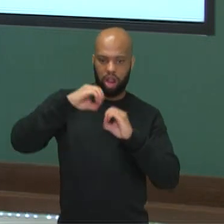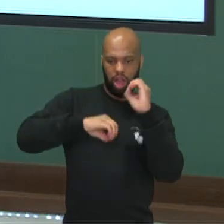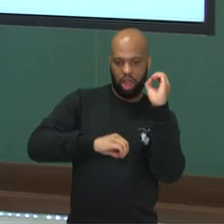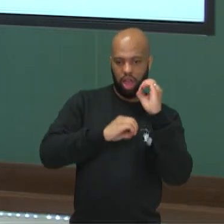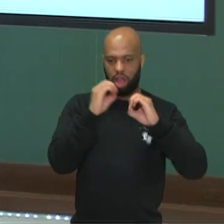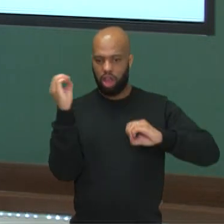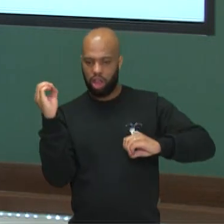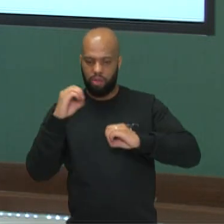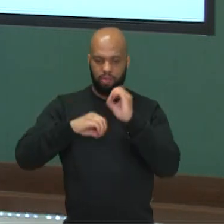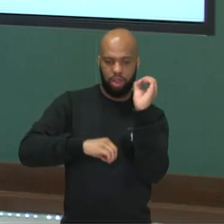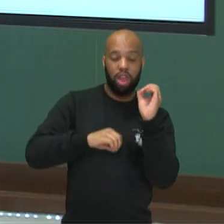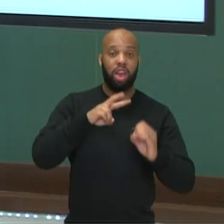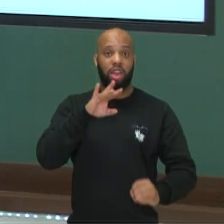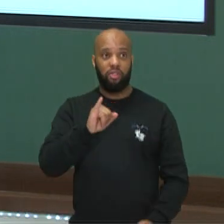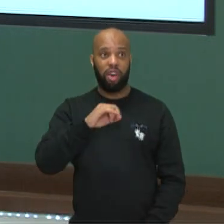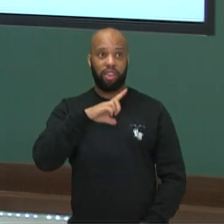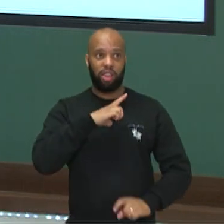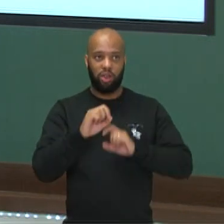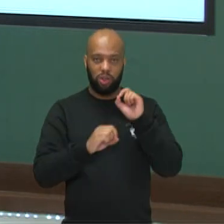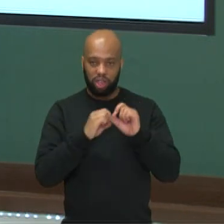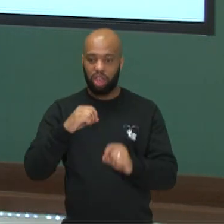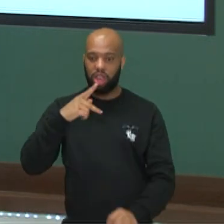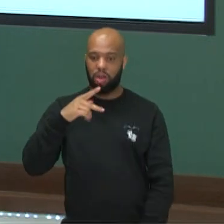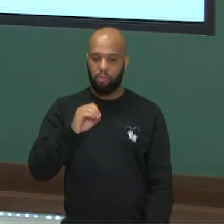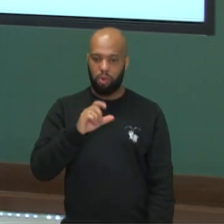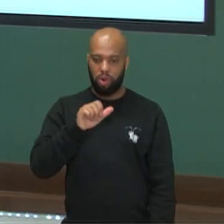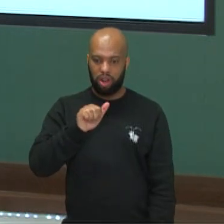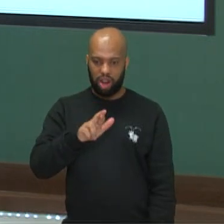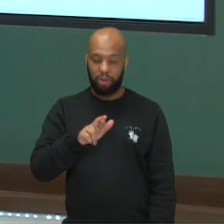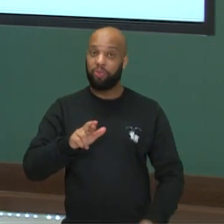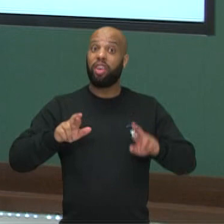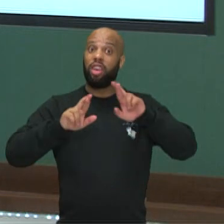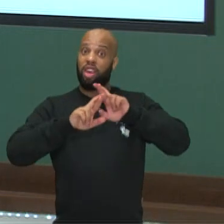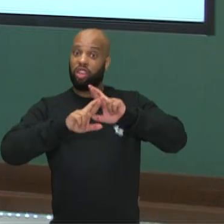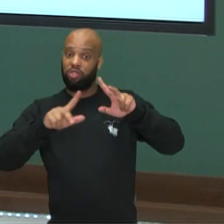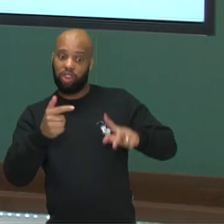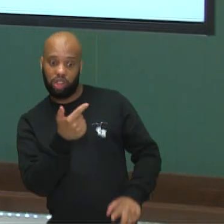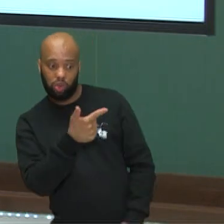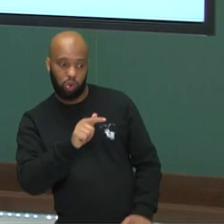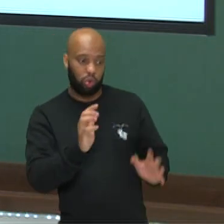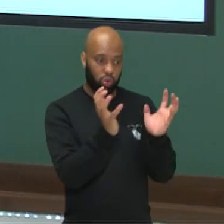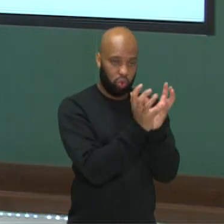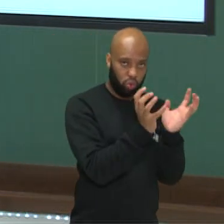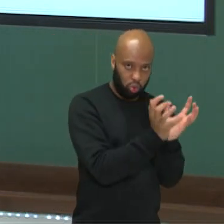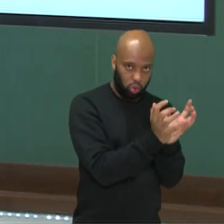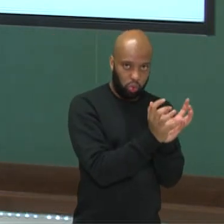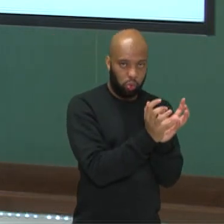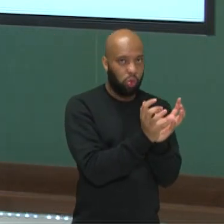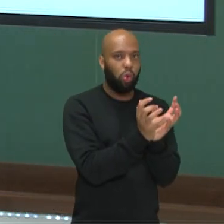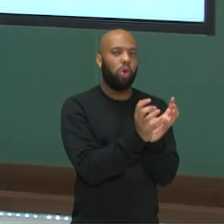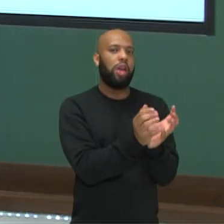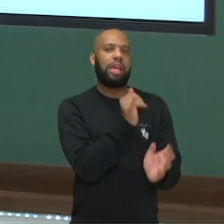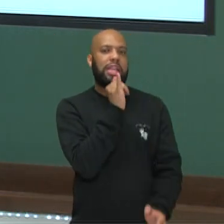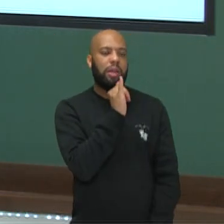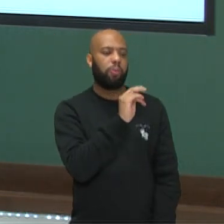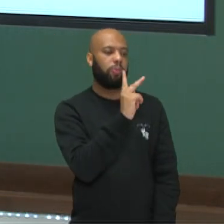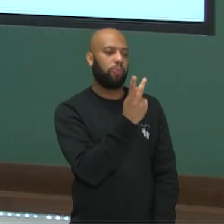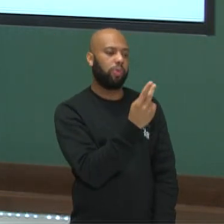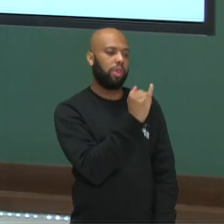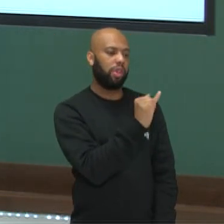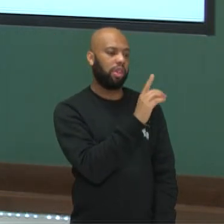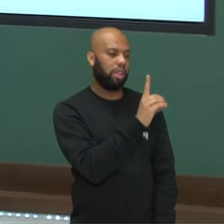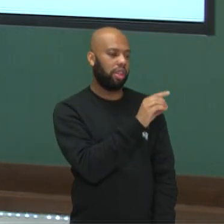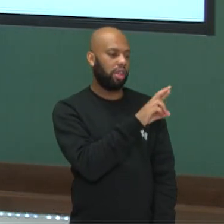ser polar, diferente, por exemplo, de um hidrocarboneto que é apolar ou outra substância